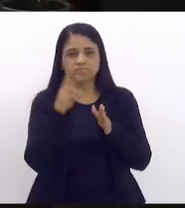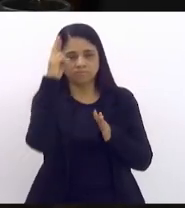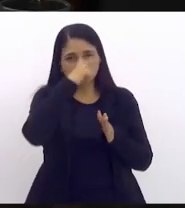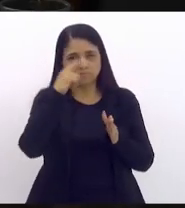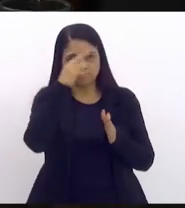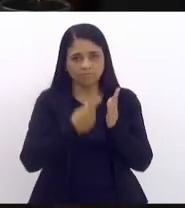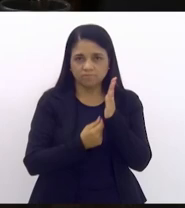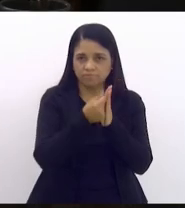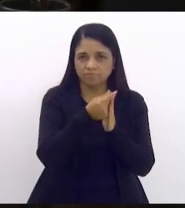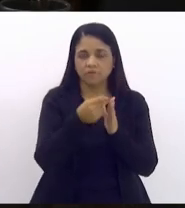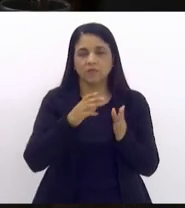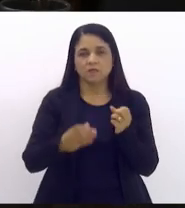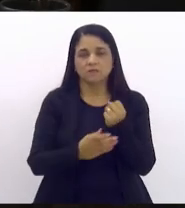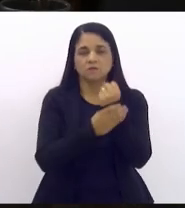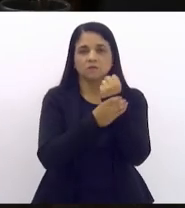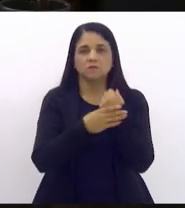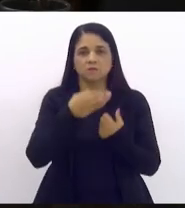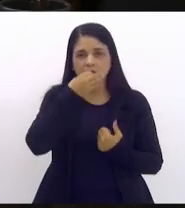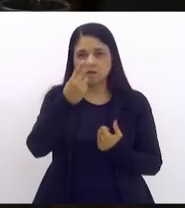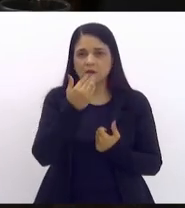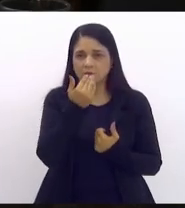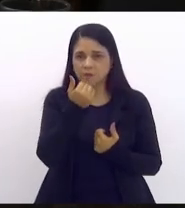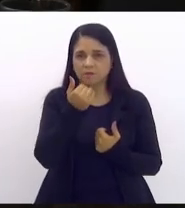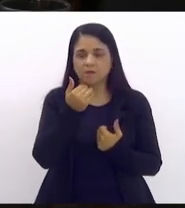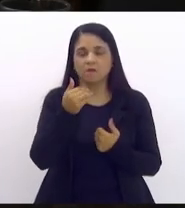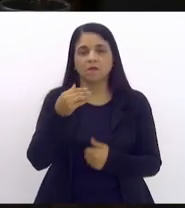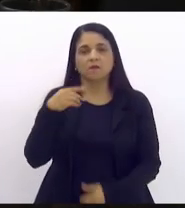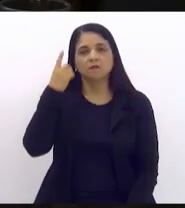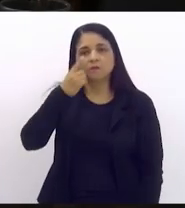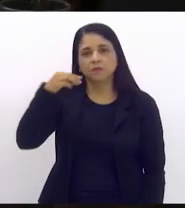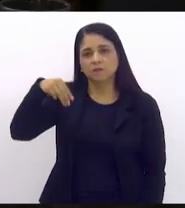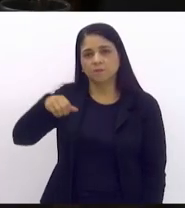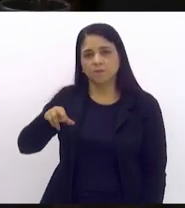pela Comissão de Segurança Alimentar, deputada Marina do MST.